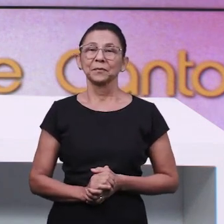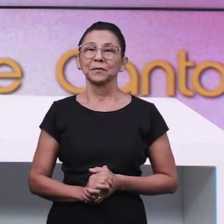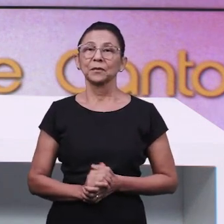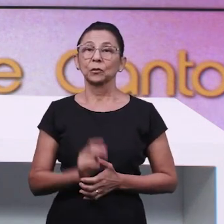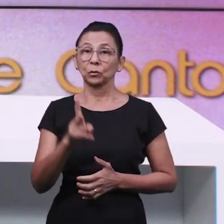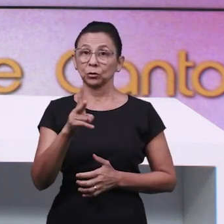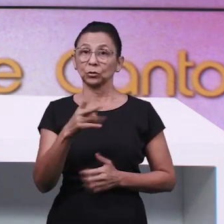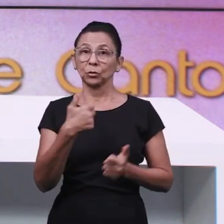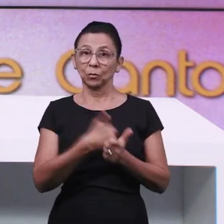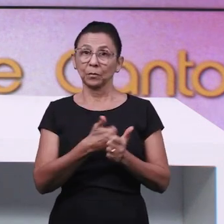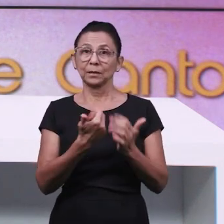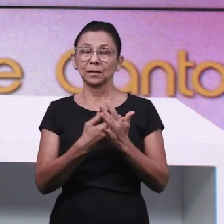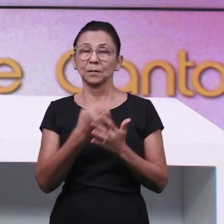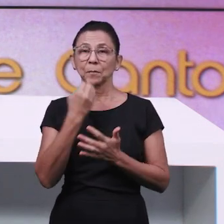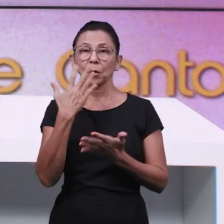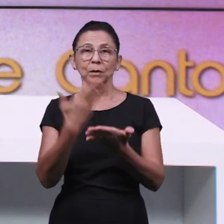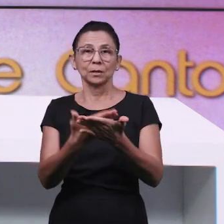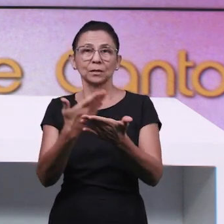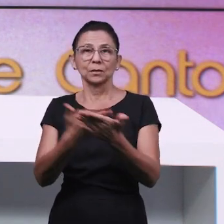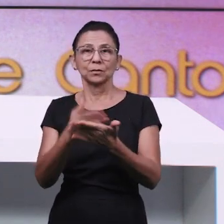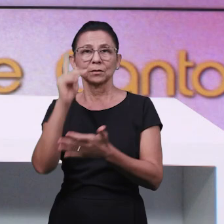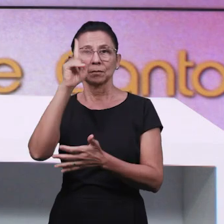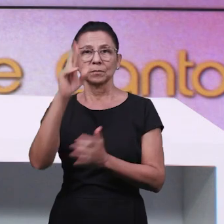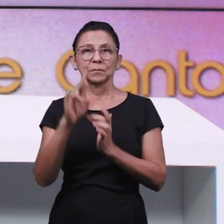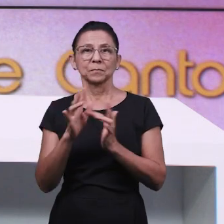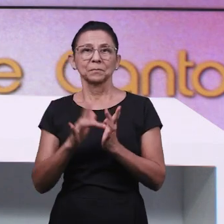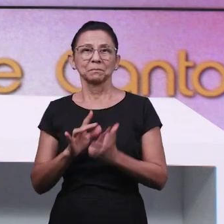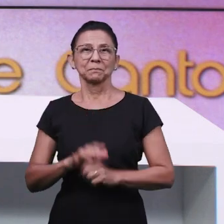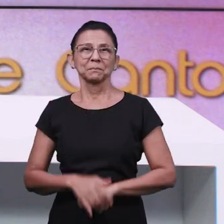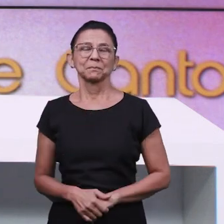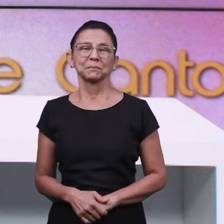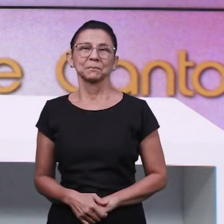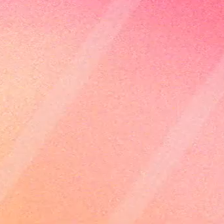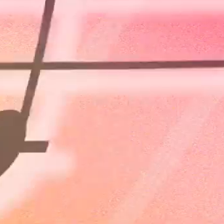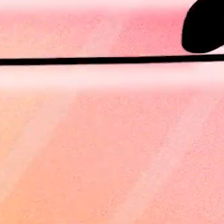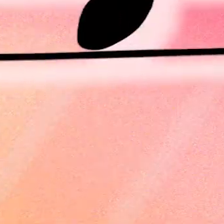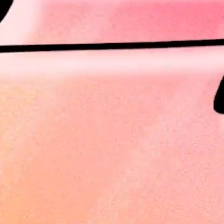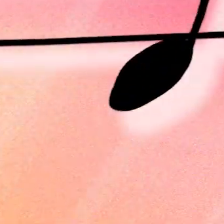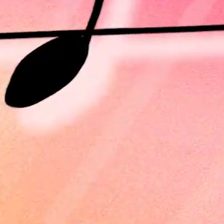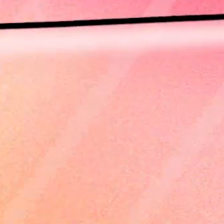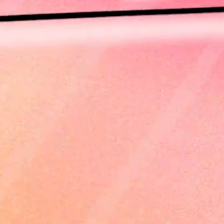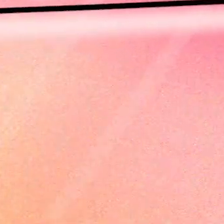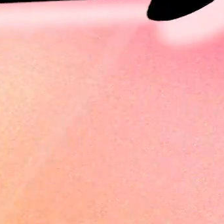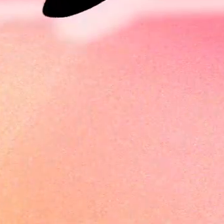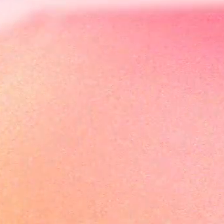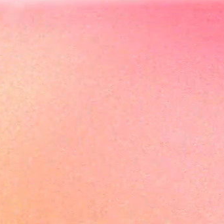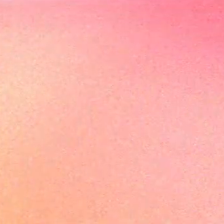próximas aulas, bons estudos para você e a paz do Senhor Jesus.